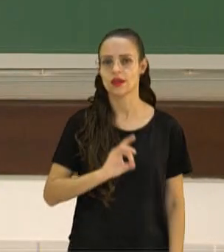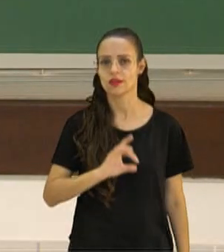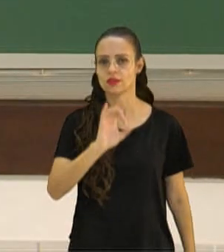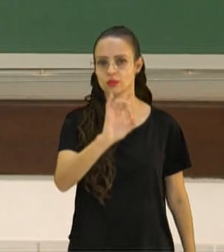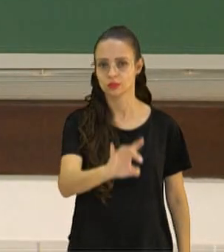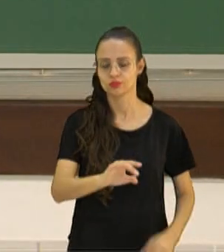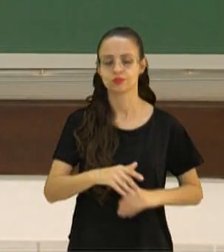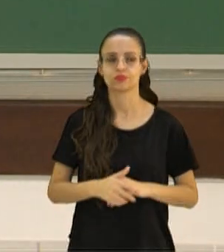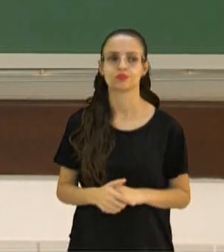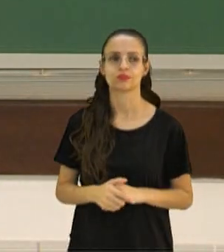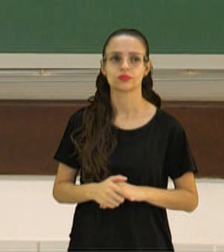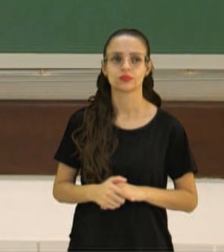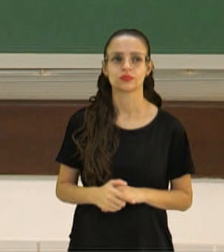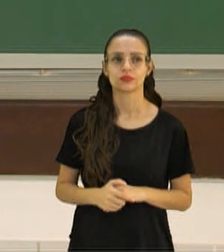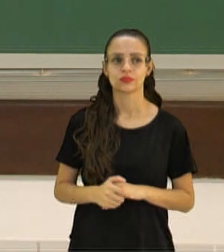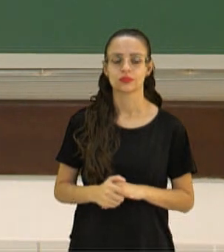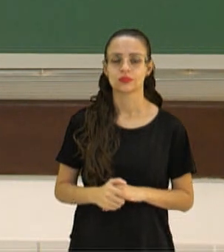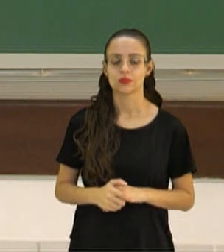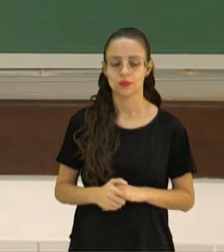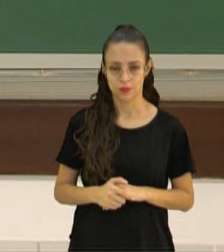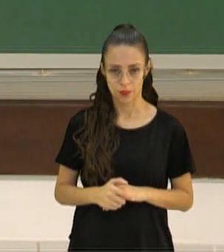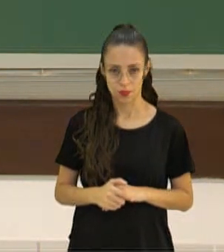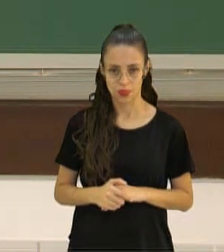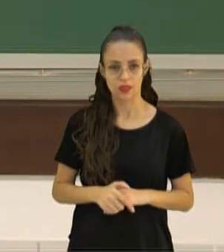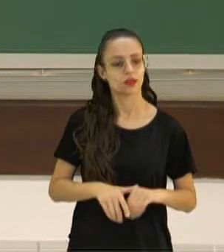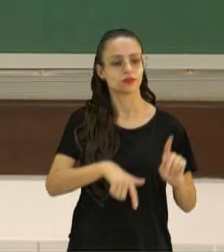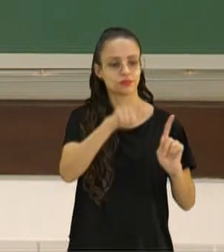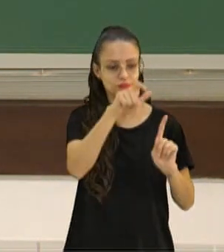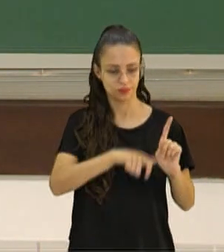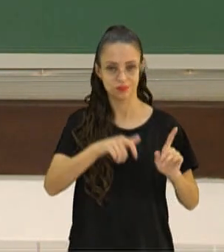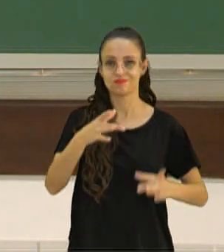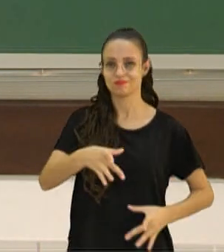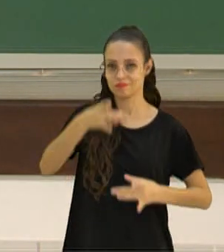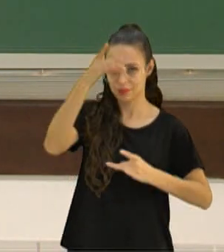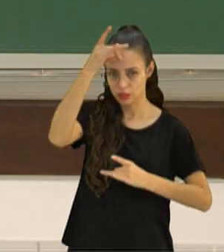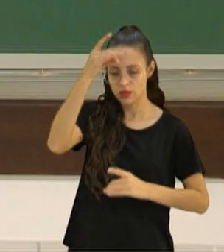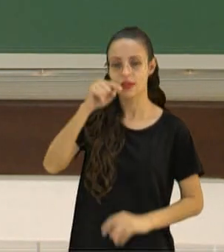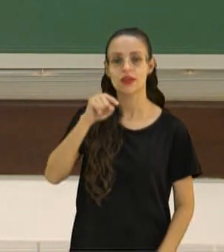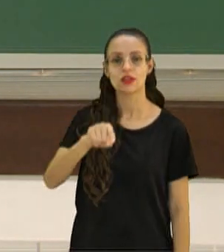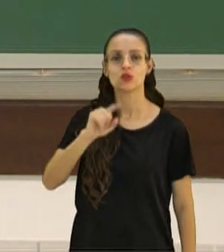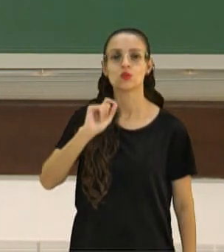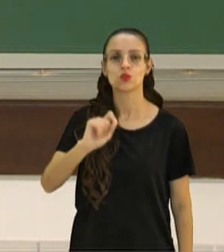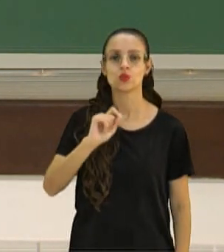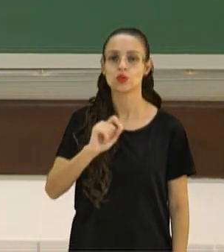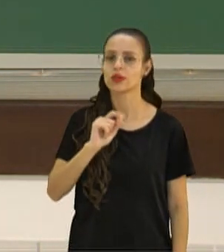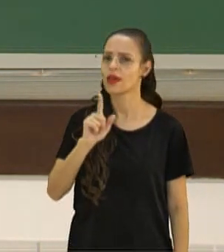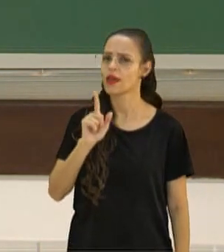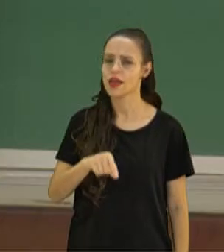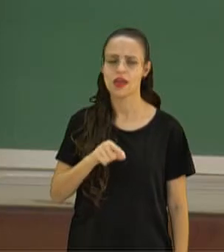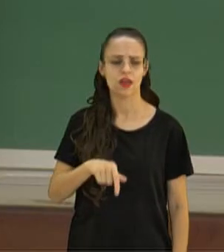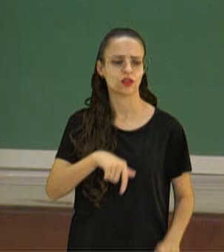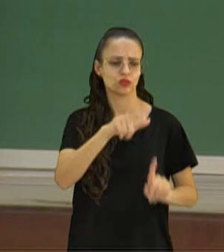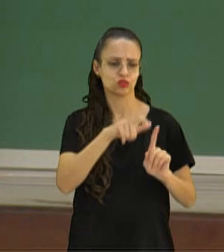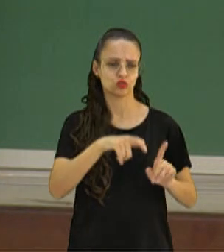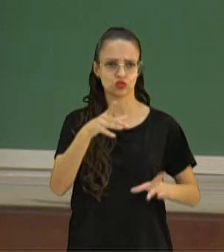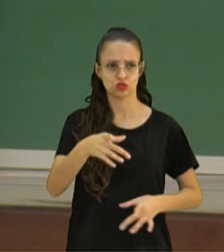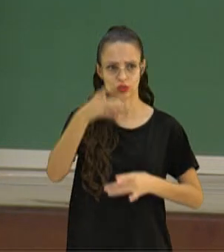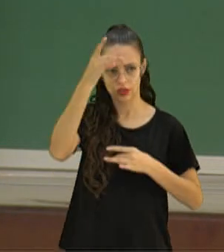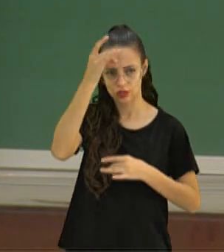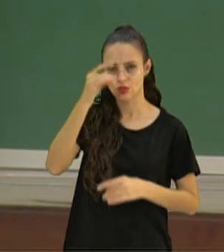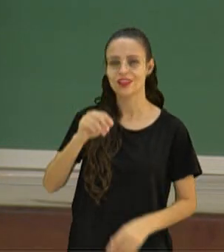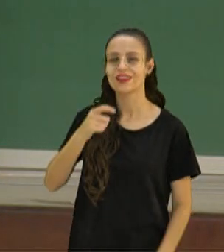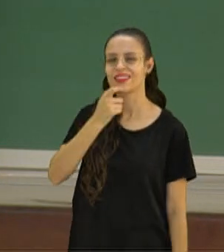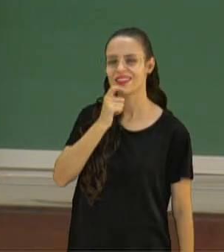dentro do jogo. Então o primeiro deles é o jogador personagem, né? Ele normalmente é chamado apenas de jogador e em inglês é chamado de player,